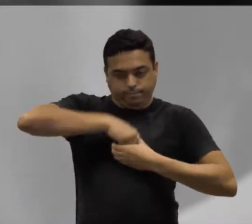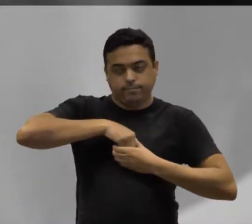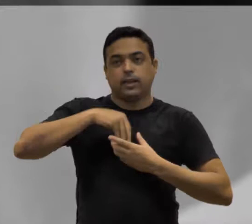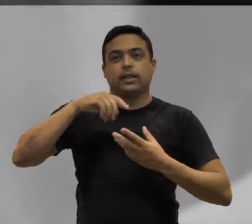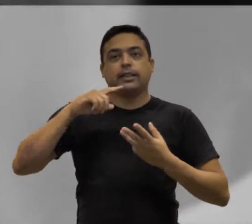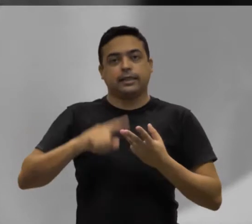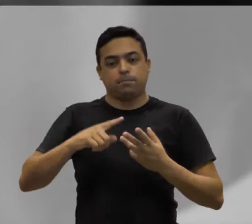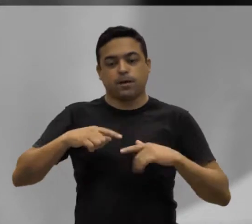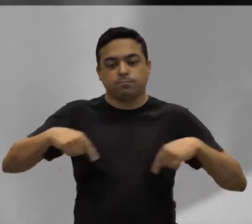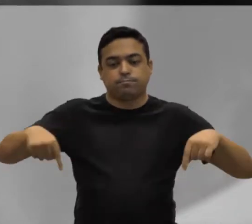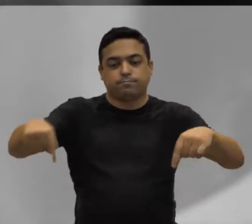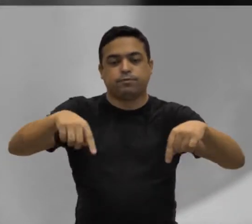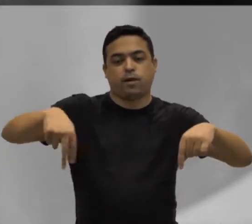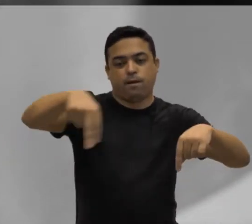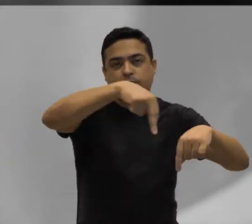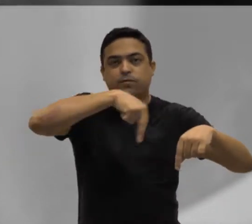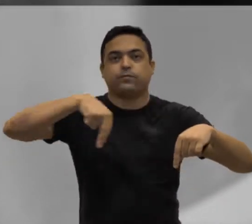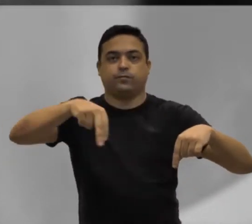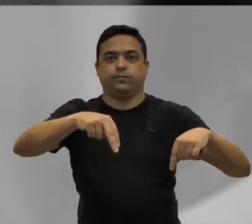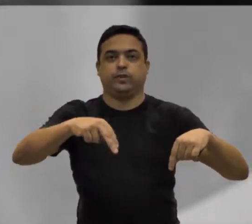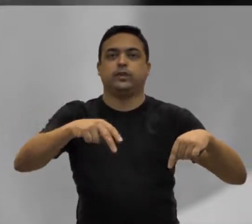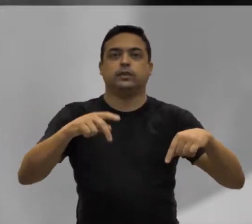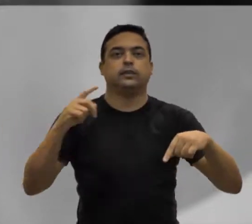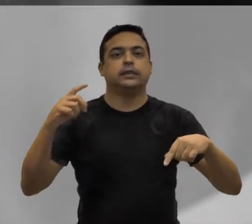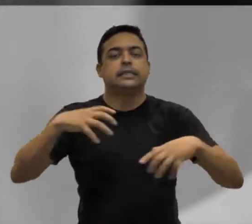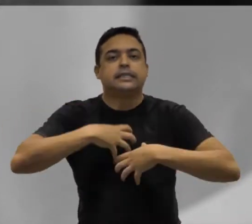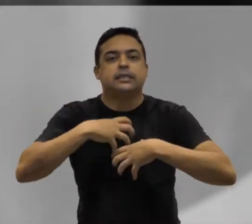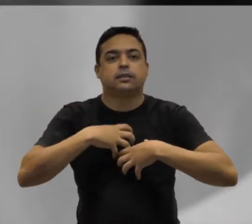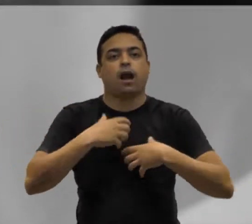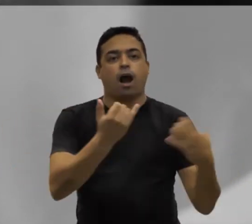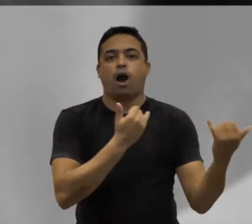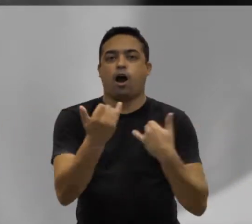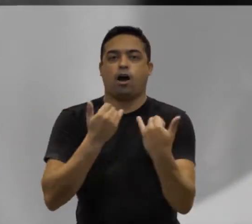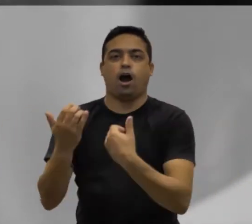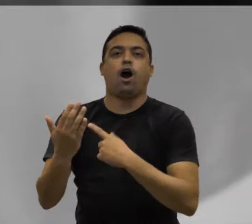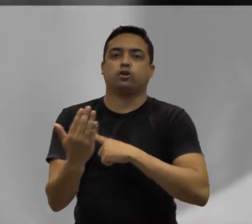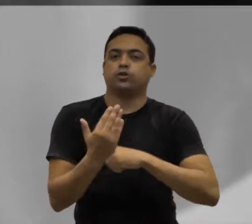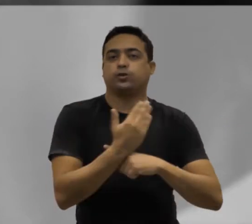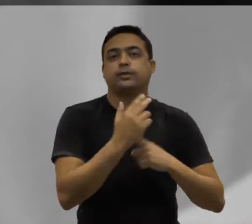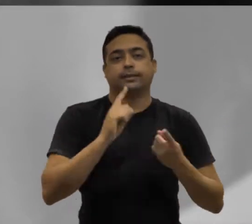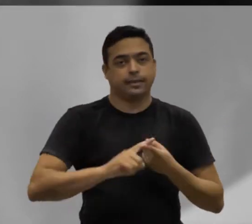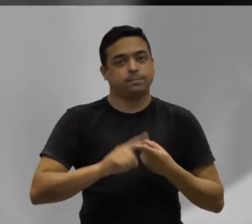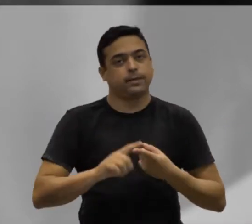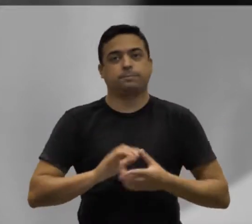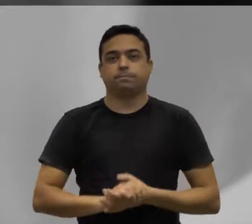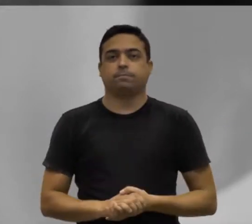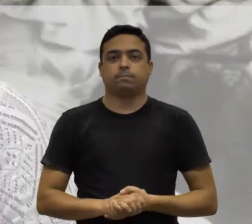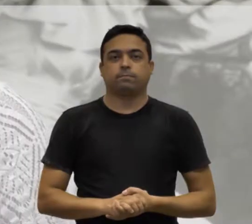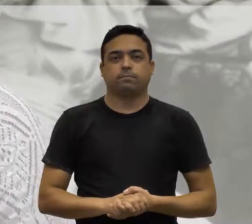o proprioceptivo e o vestibular, que também auxiliam nas trocas de informações e percepções com o